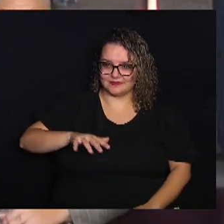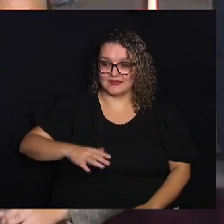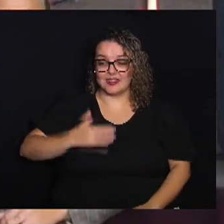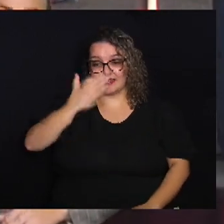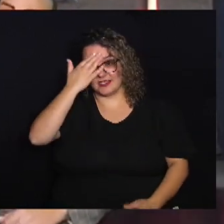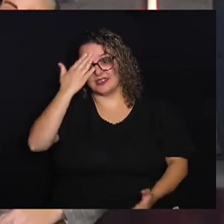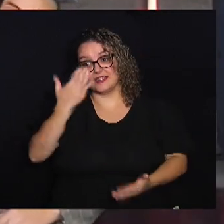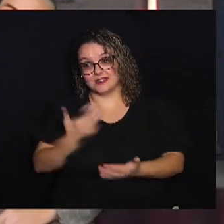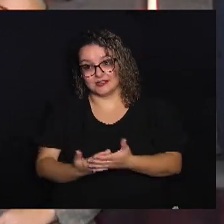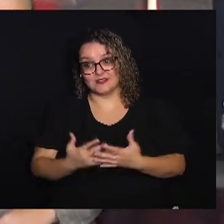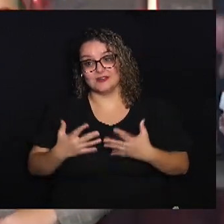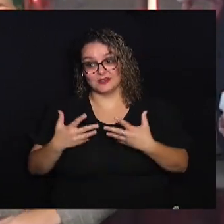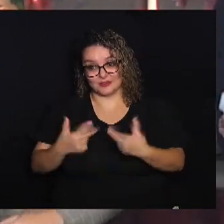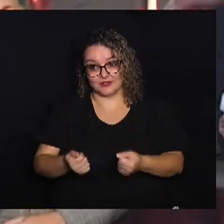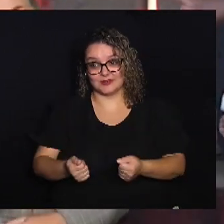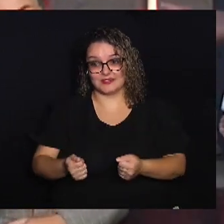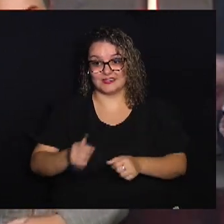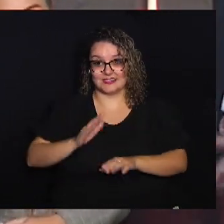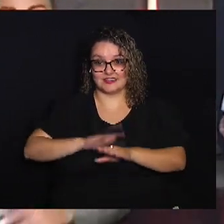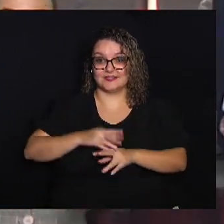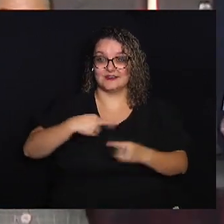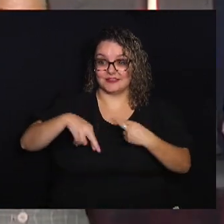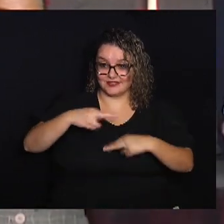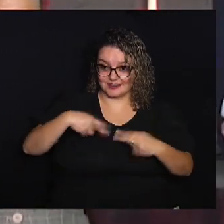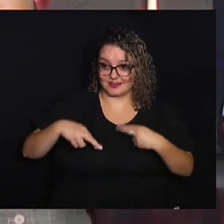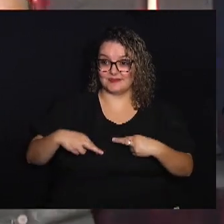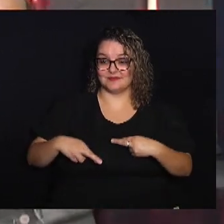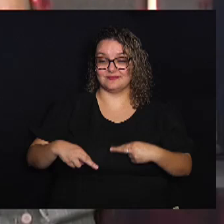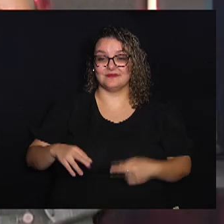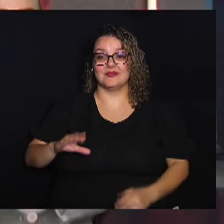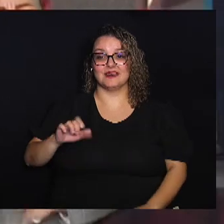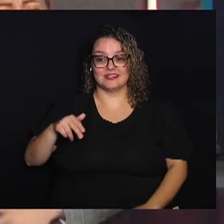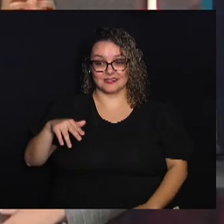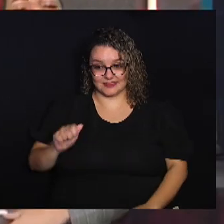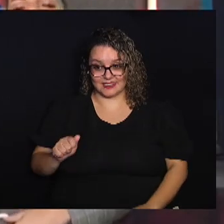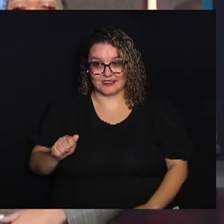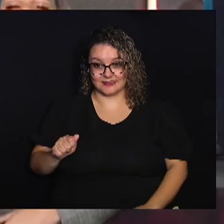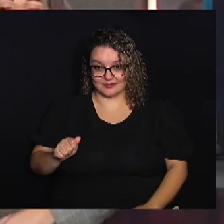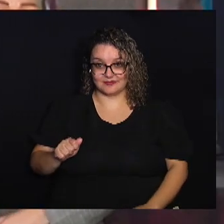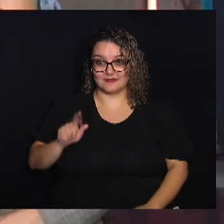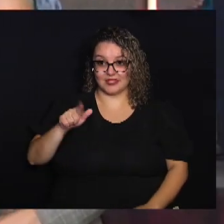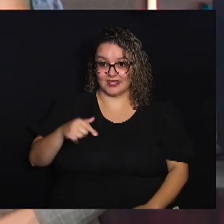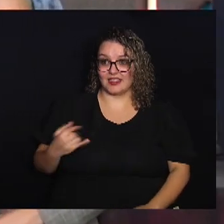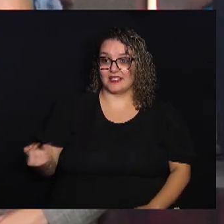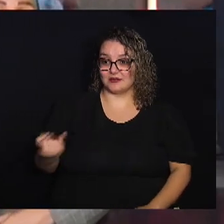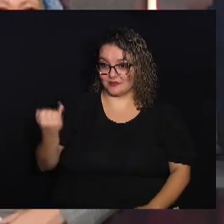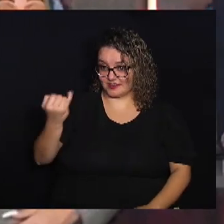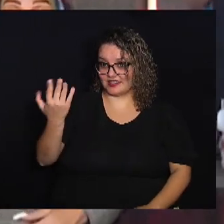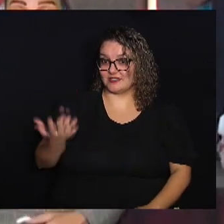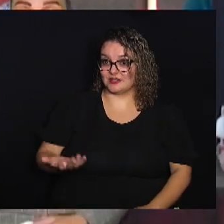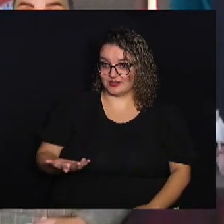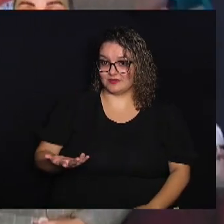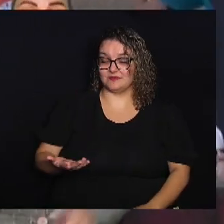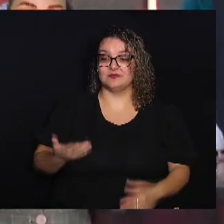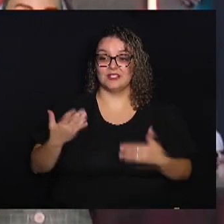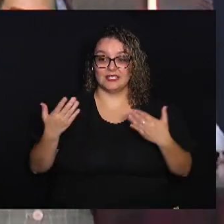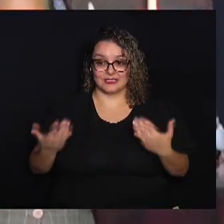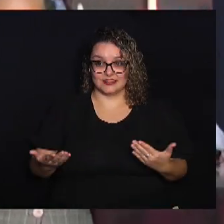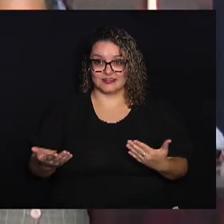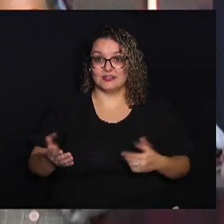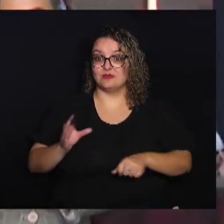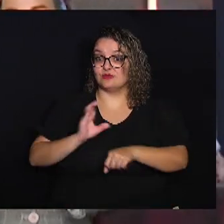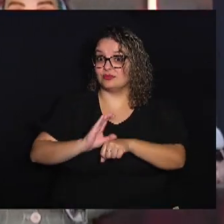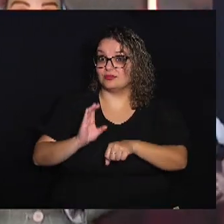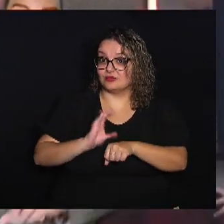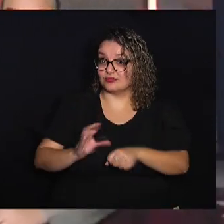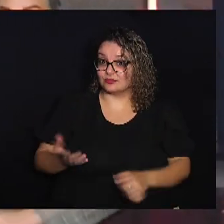que todas as atividades ligadas às artes da cena são um caminho interessante. Então, um